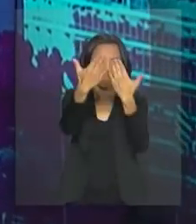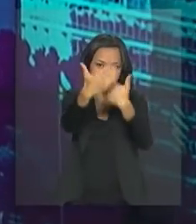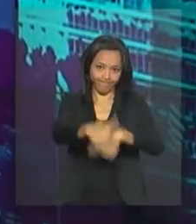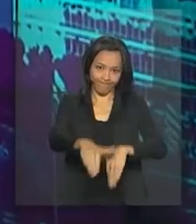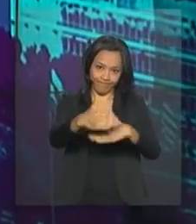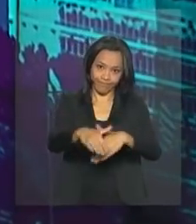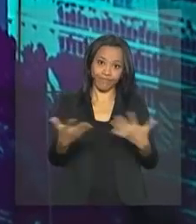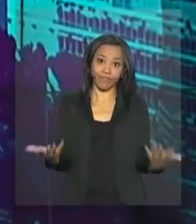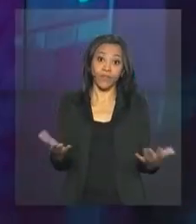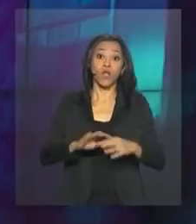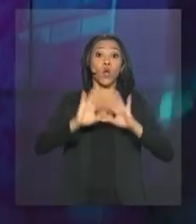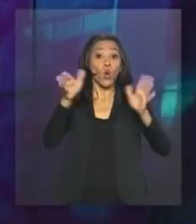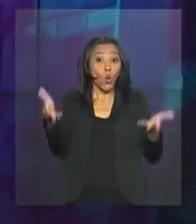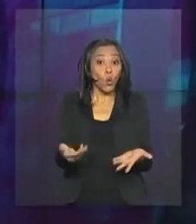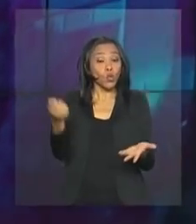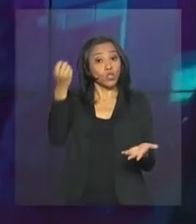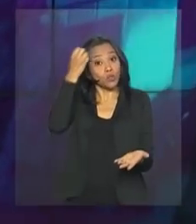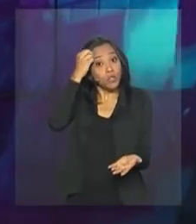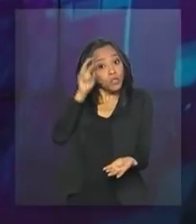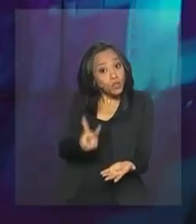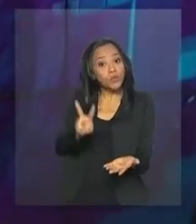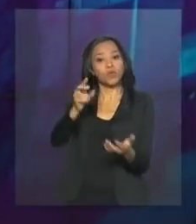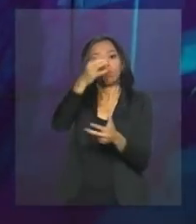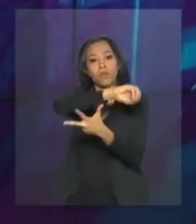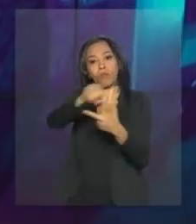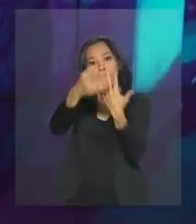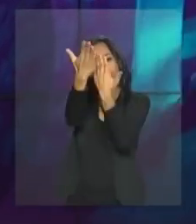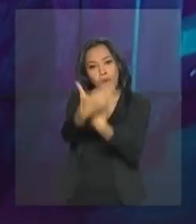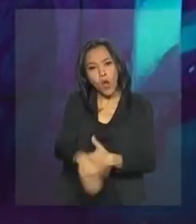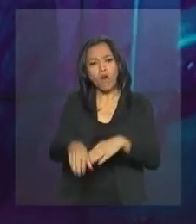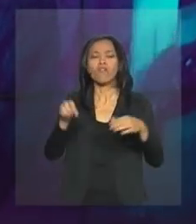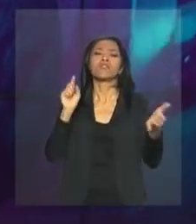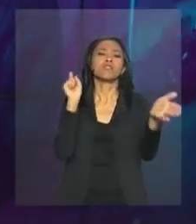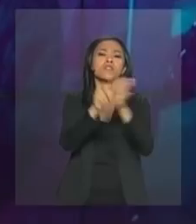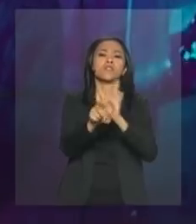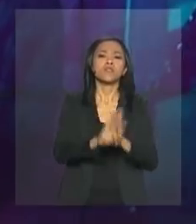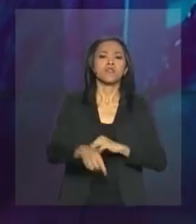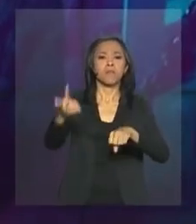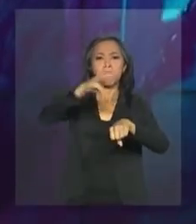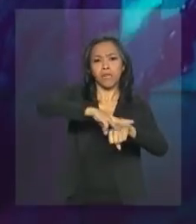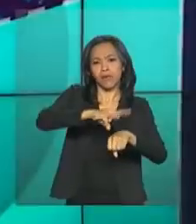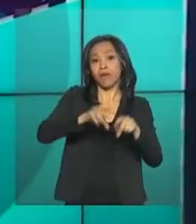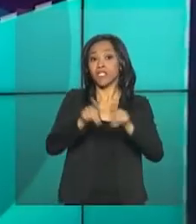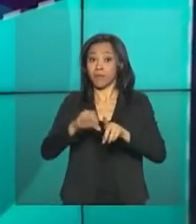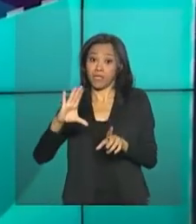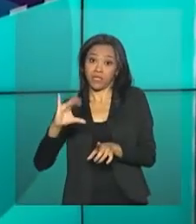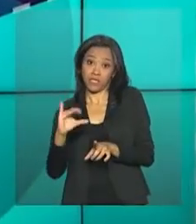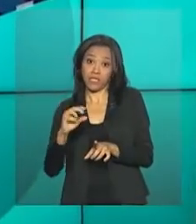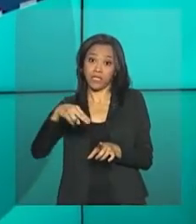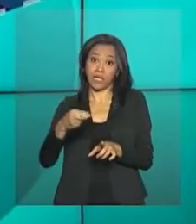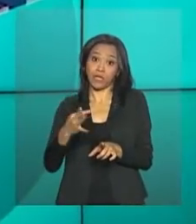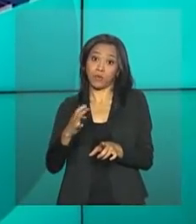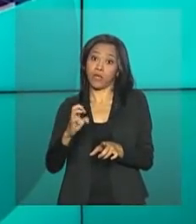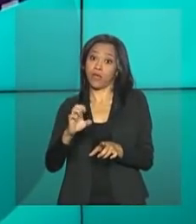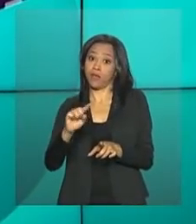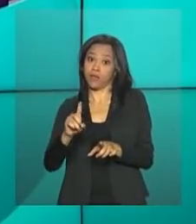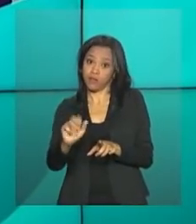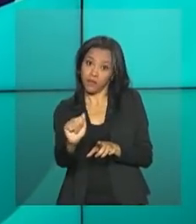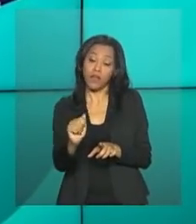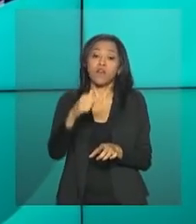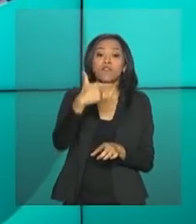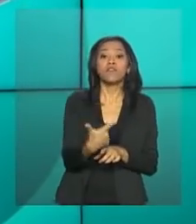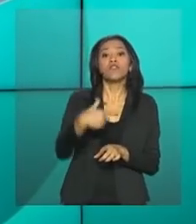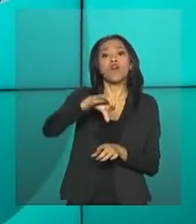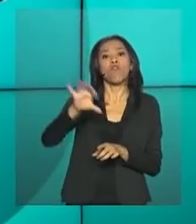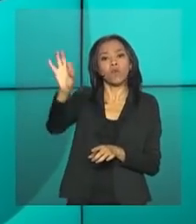médio enem hoje foi o segundo dia de provas com questões de matemática e ciências da natureza vinte e nove por cento dos